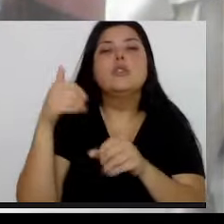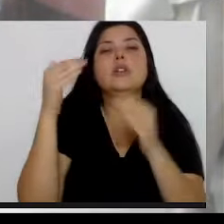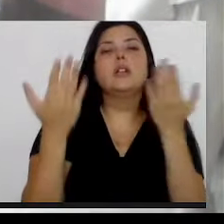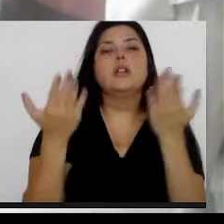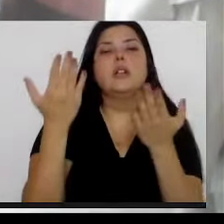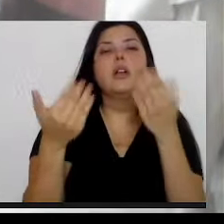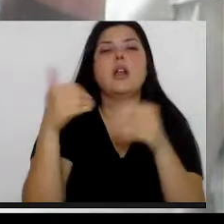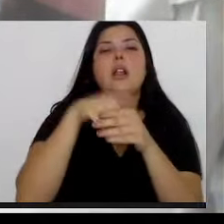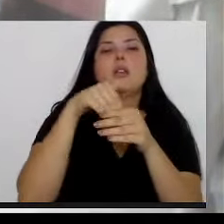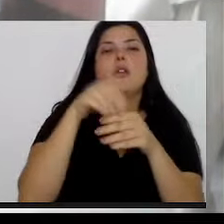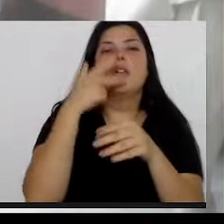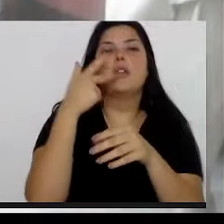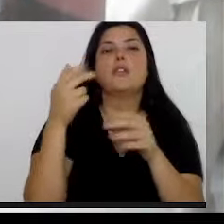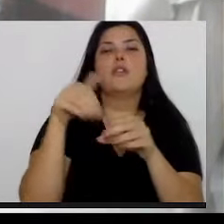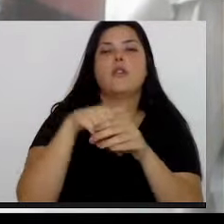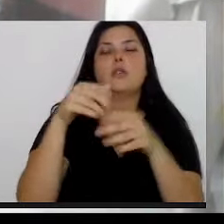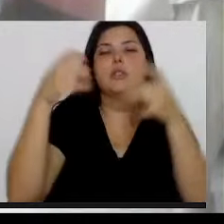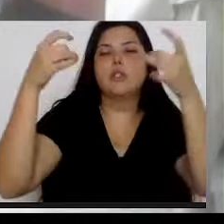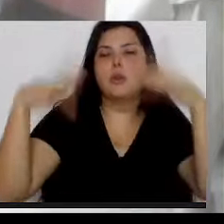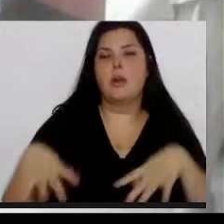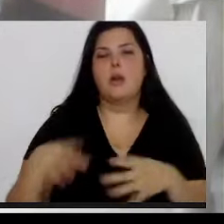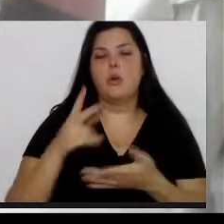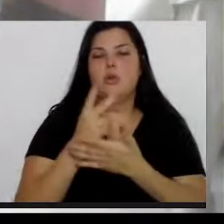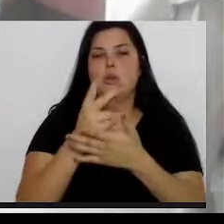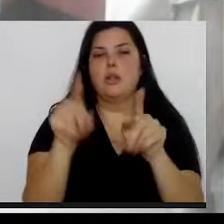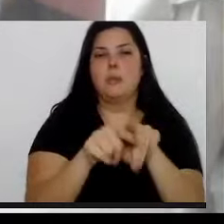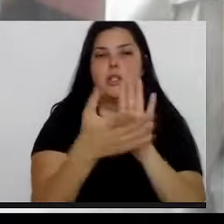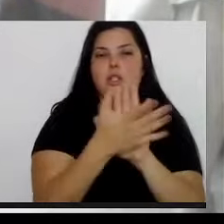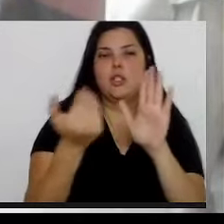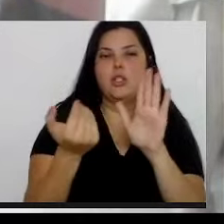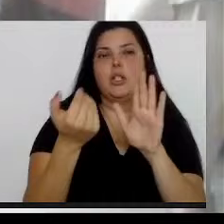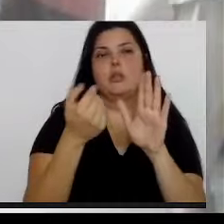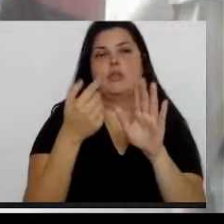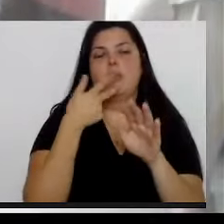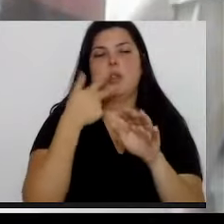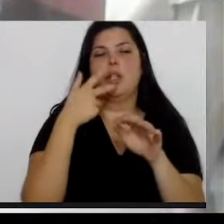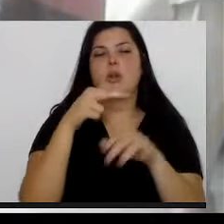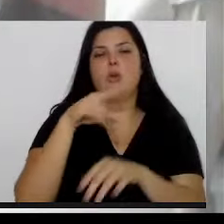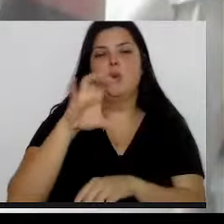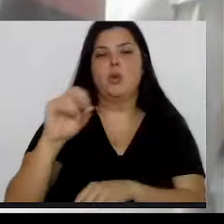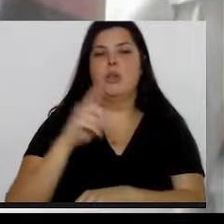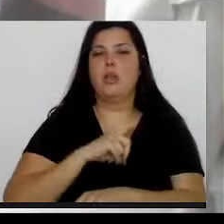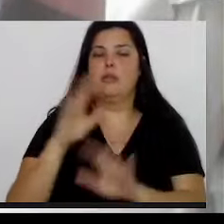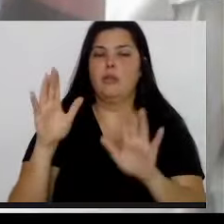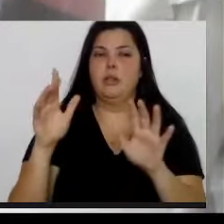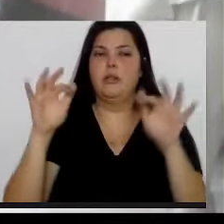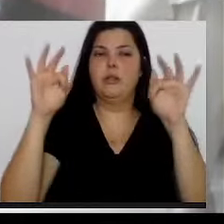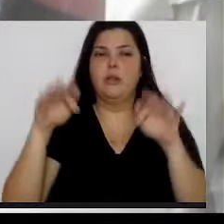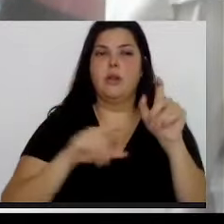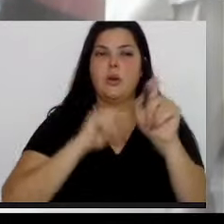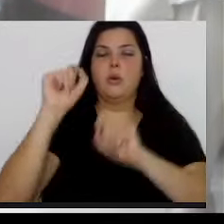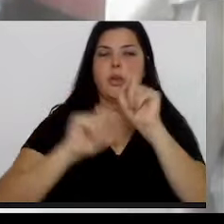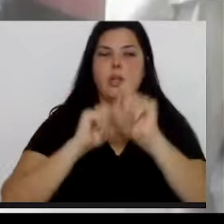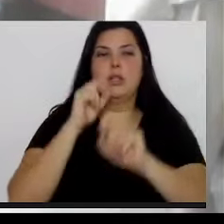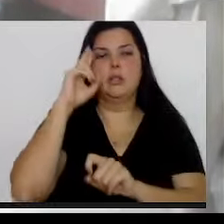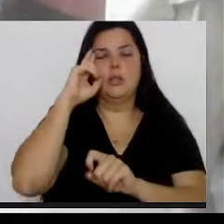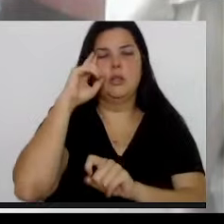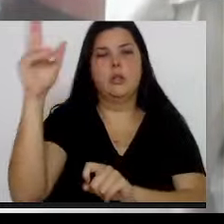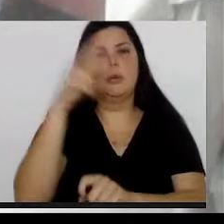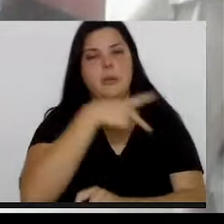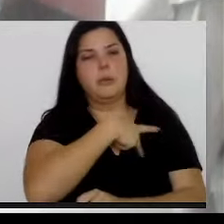considerando os votos válidos remanescentes, excluídos os que foram declarados nulos. E finalmente, senhor